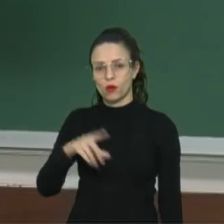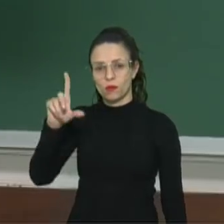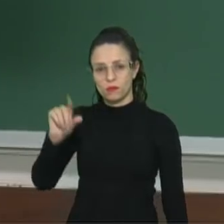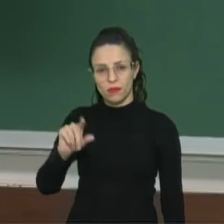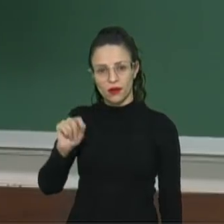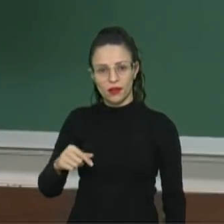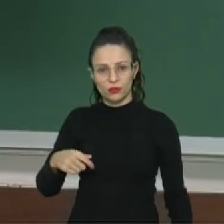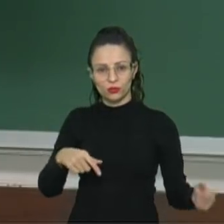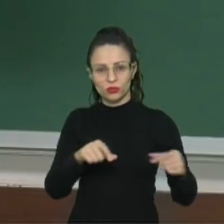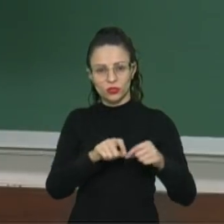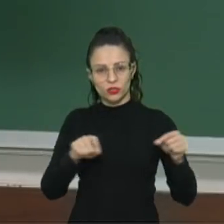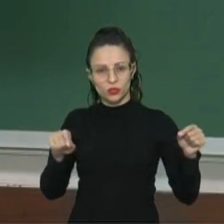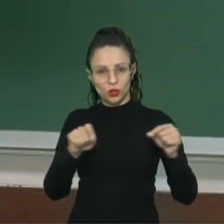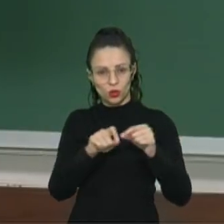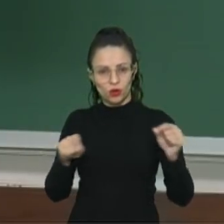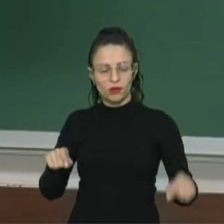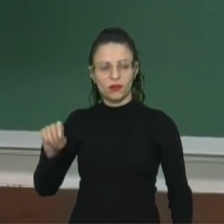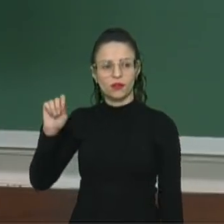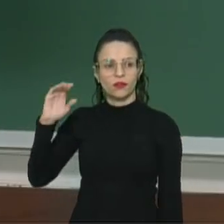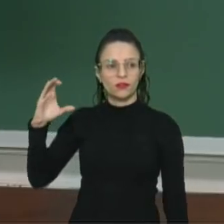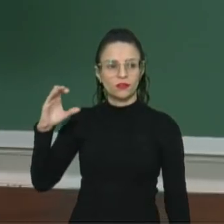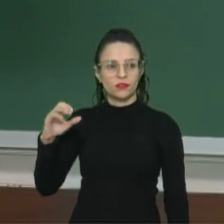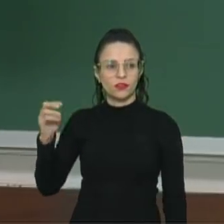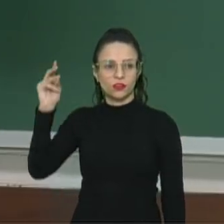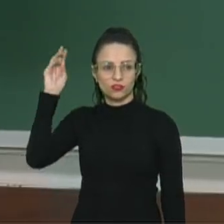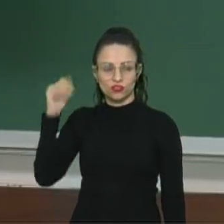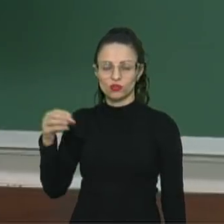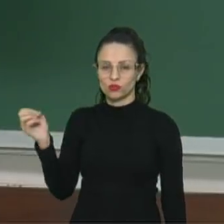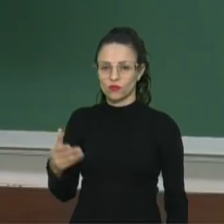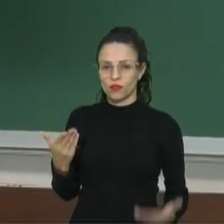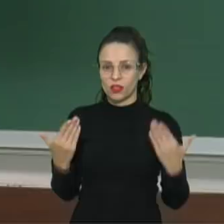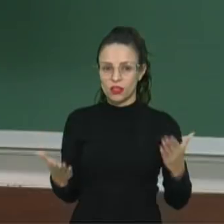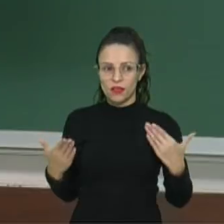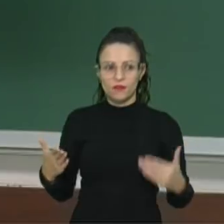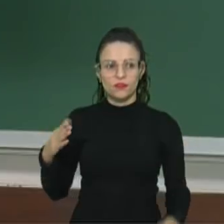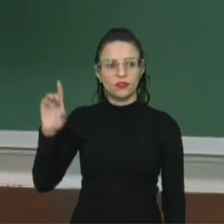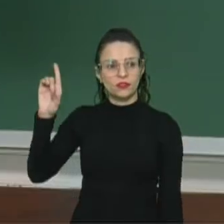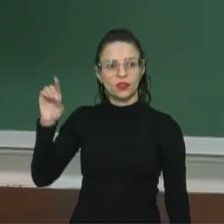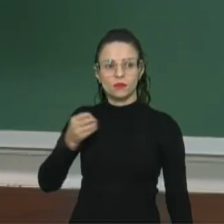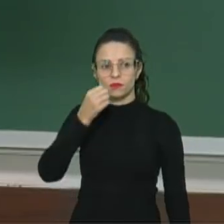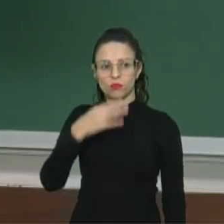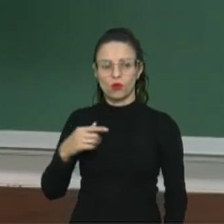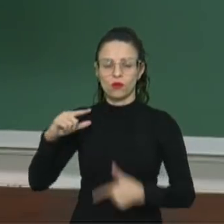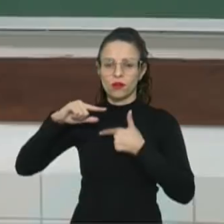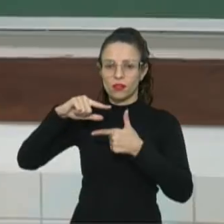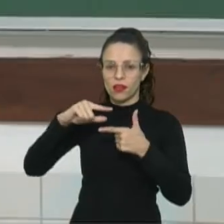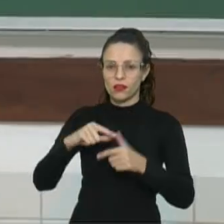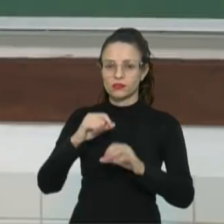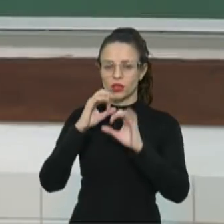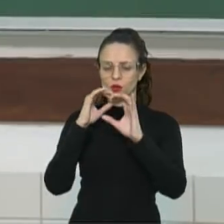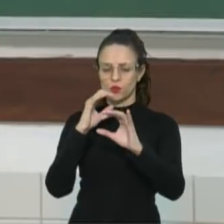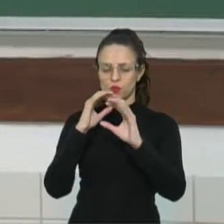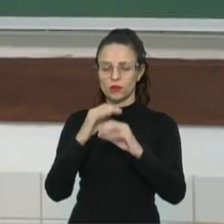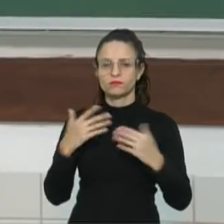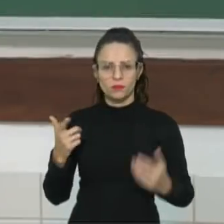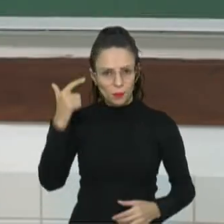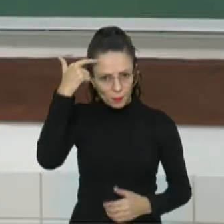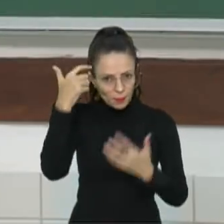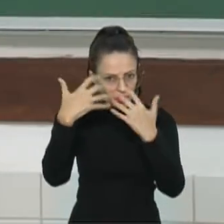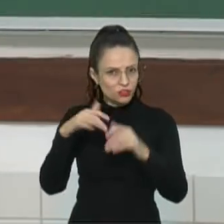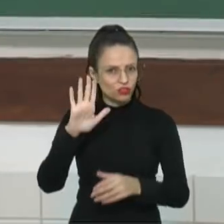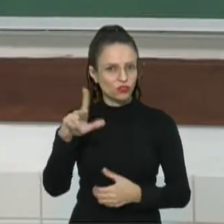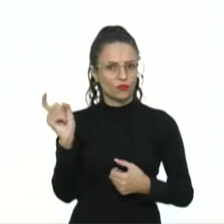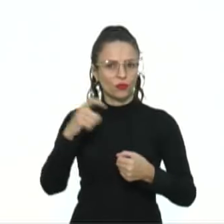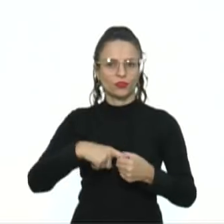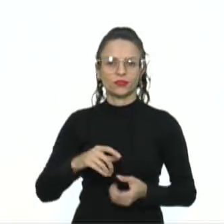cordas? Letra C, antigo, novo e leves? Letra D, bom, clássico e soprosos. Pensa aí que daqui a pouquinho eu